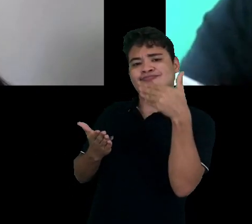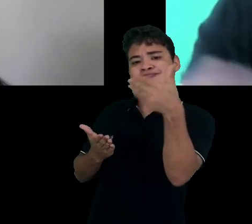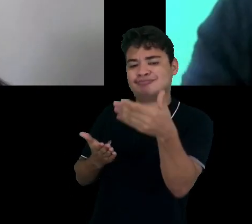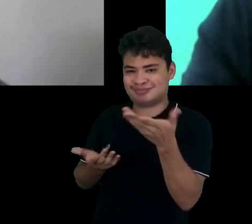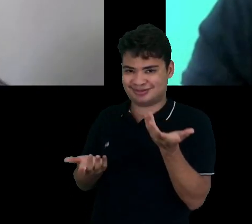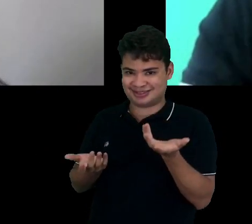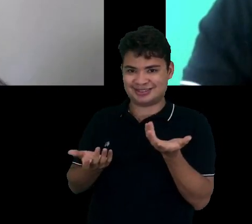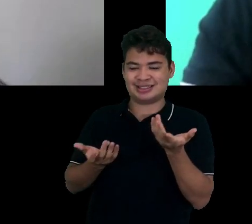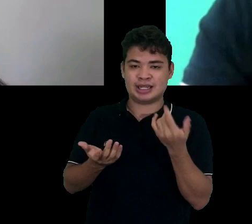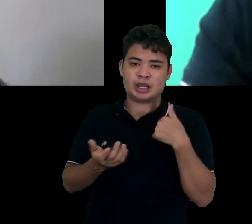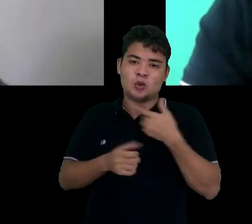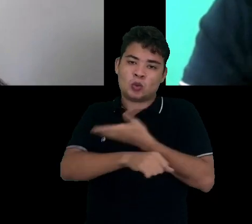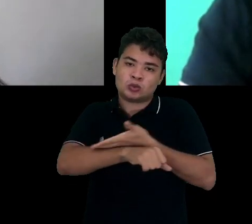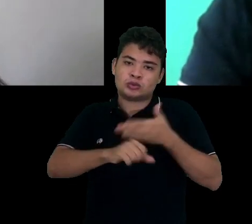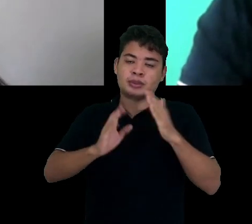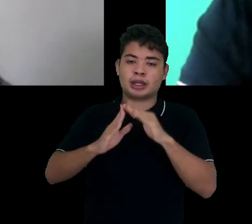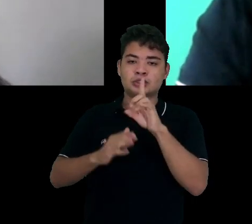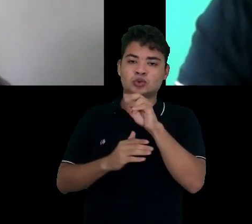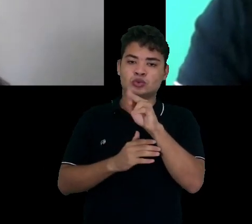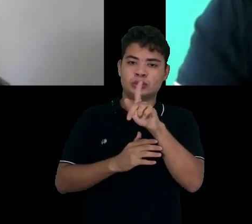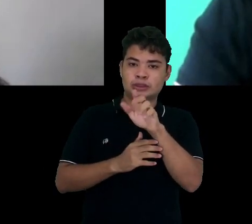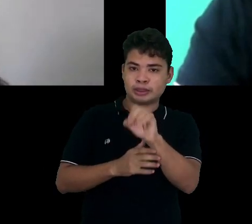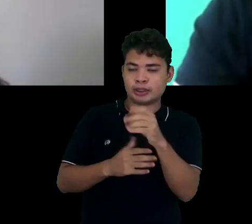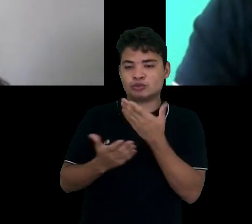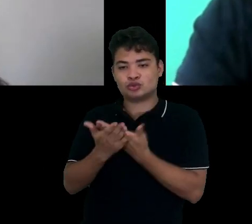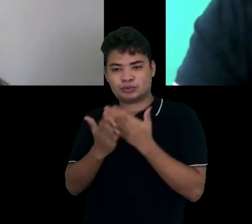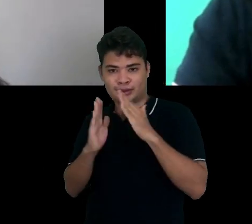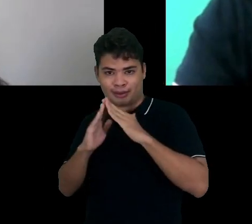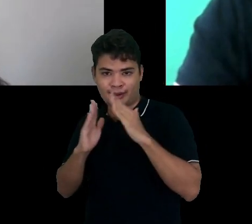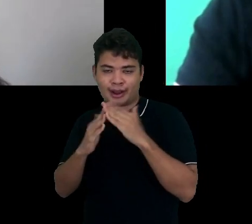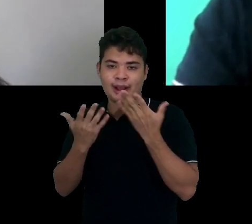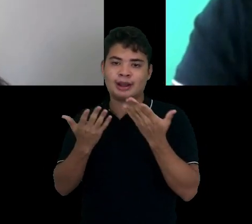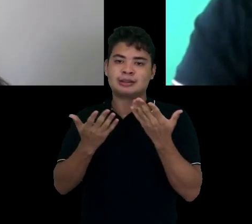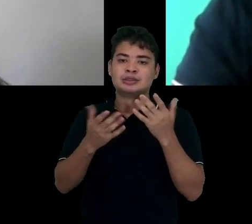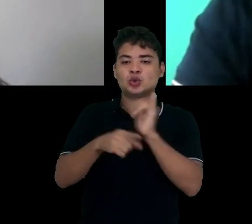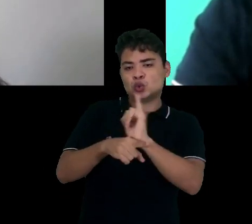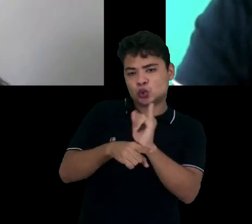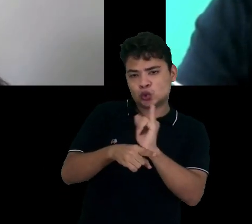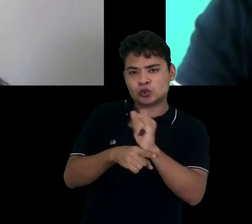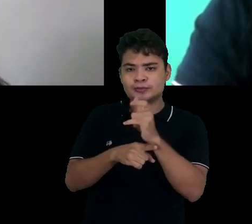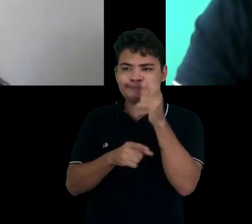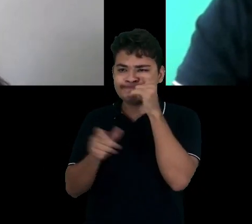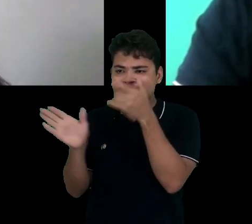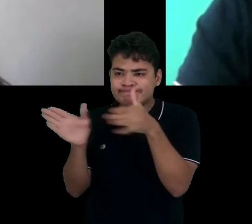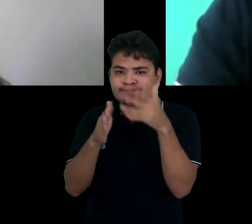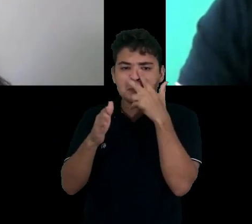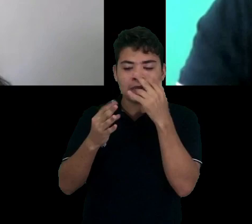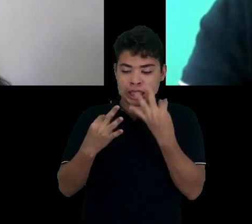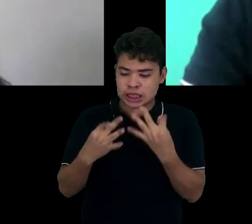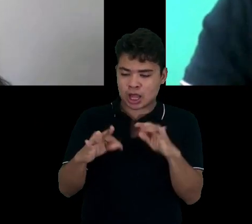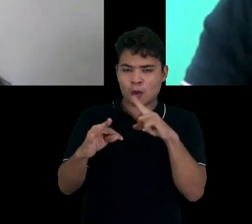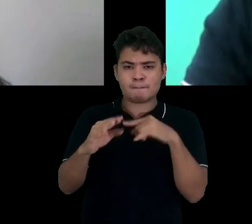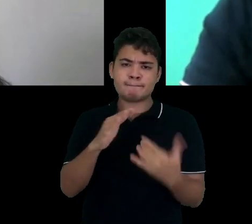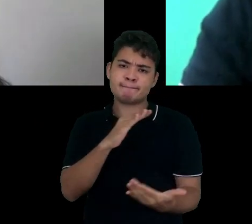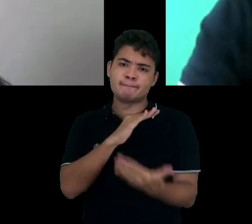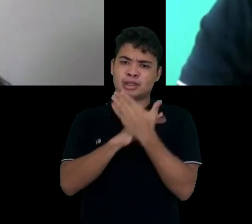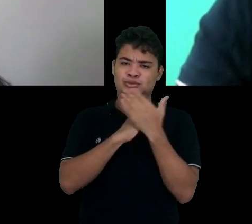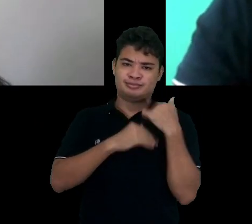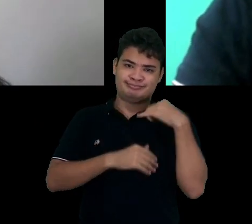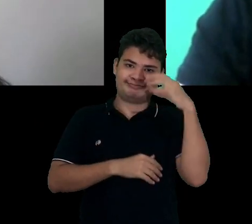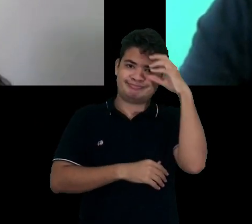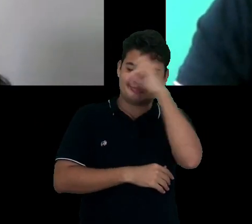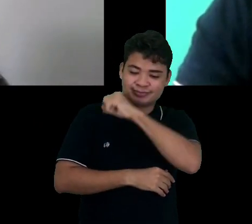o Duolingo, assistir canais do YouTube, que sempre gostei muito de usar a tecnologia a meu favor